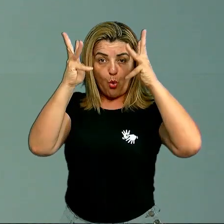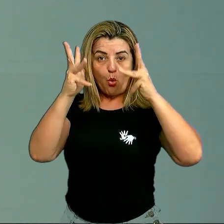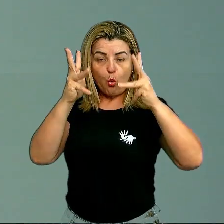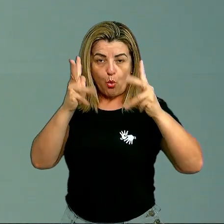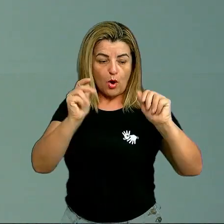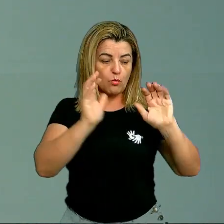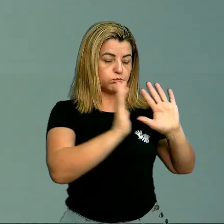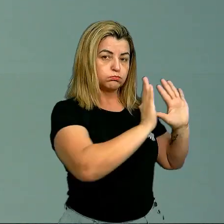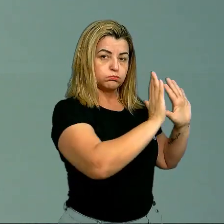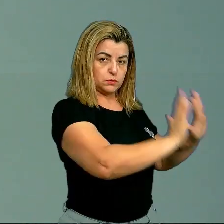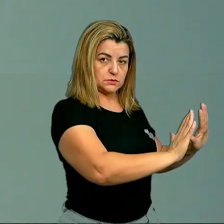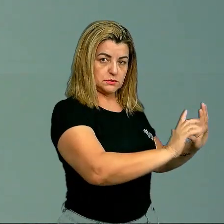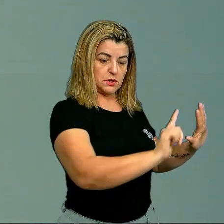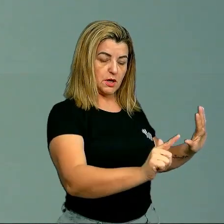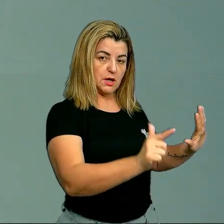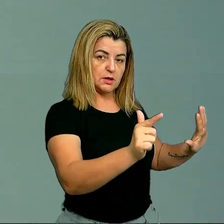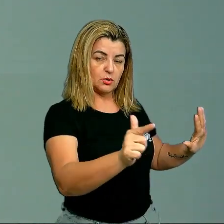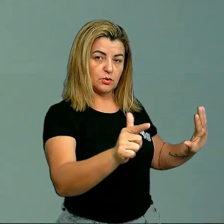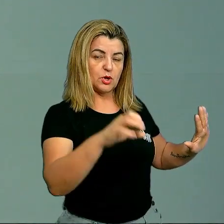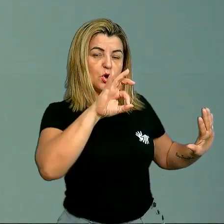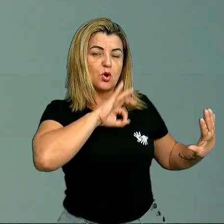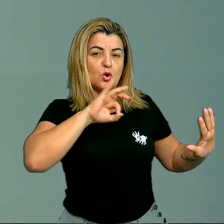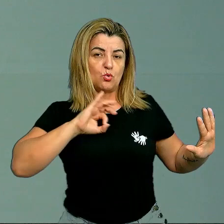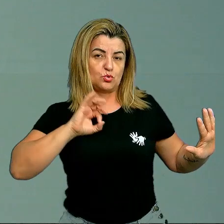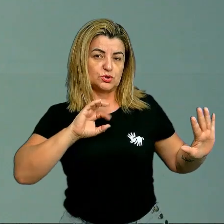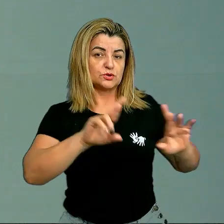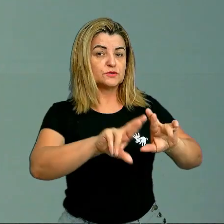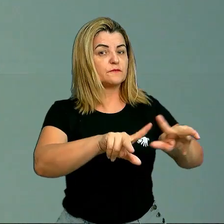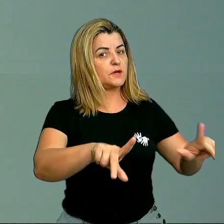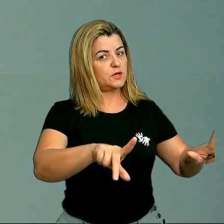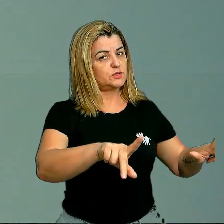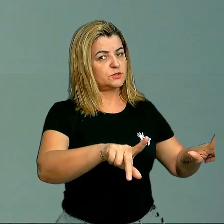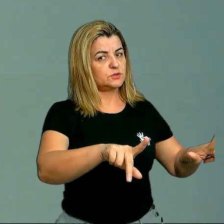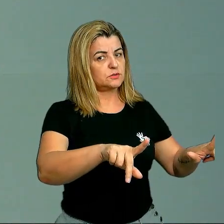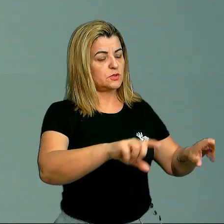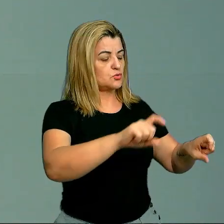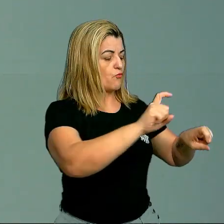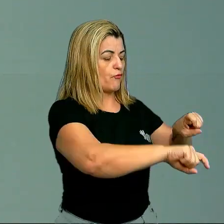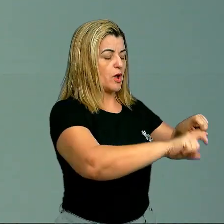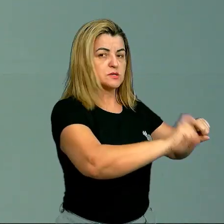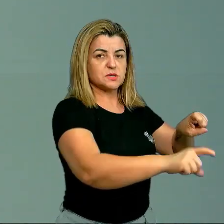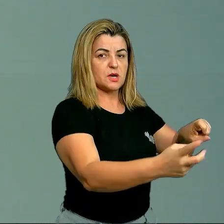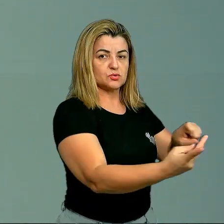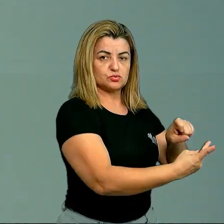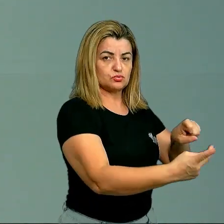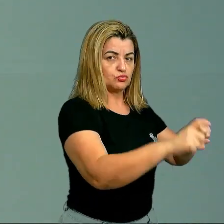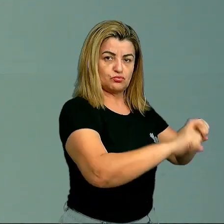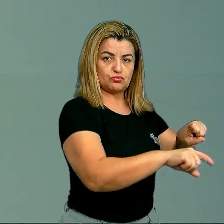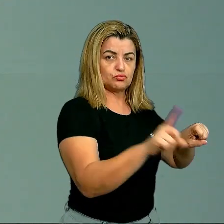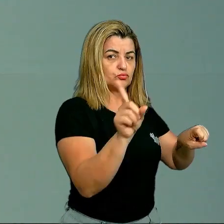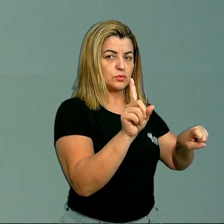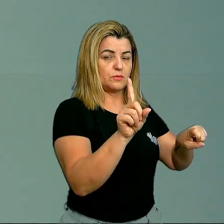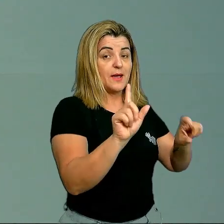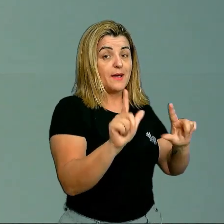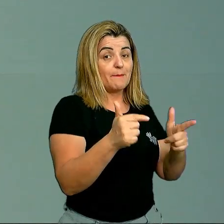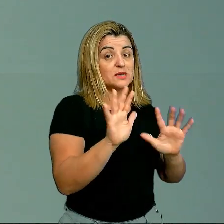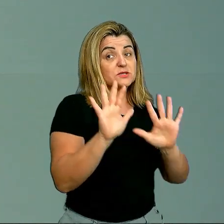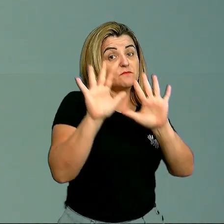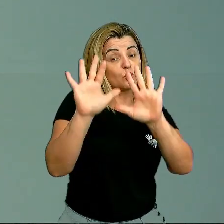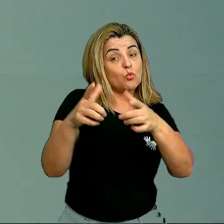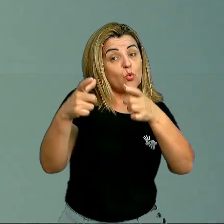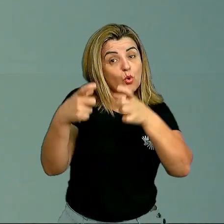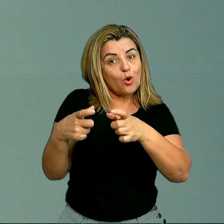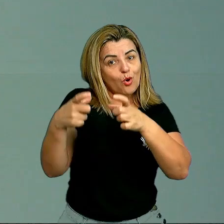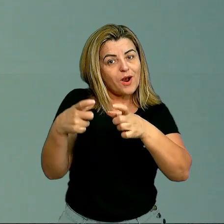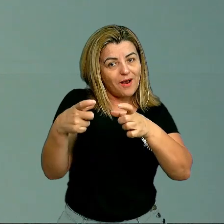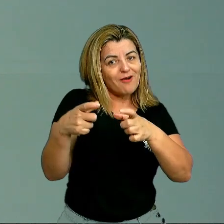eles vão conseguir se cruzar, porque estão em habitat diferente. Mas se esses animais tiverem um zoológico, eles vão cruzar e